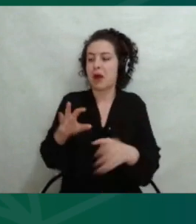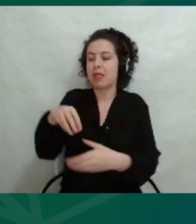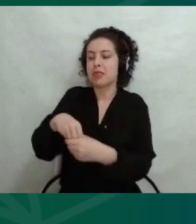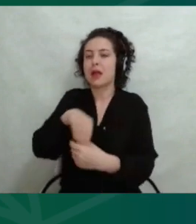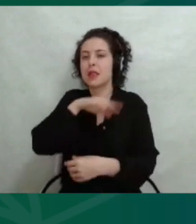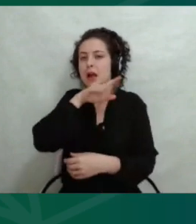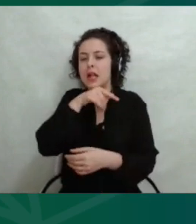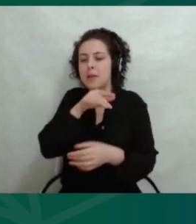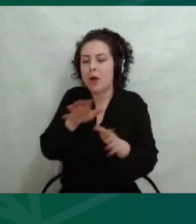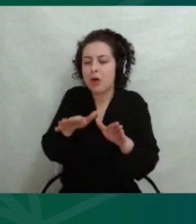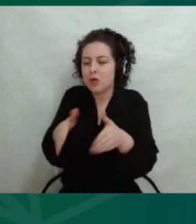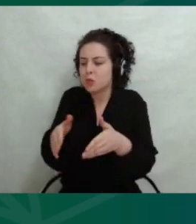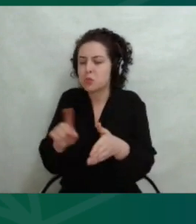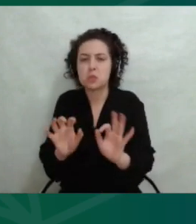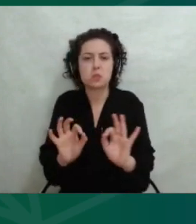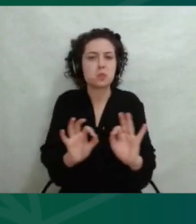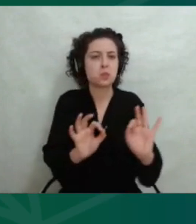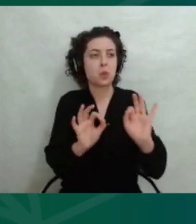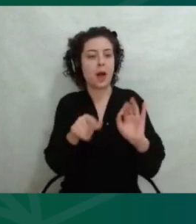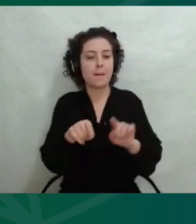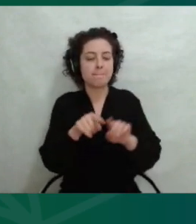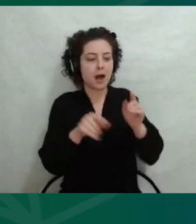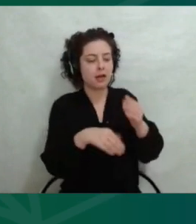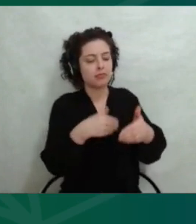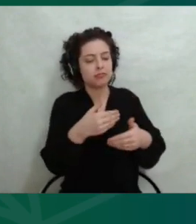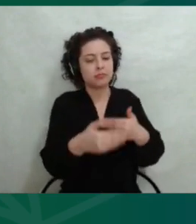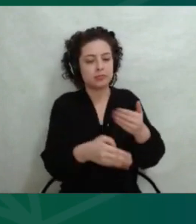especificamente, ele foi identificado